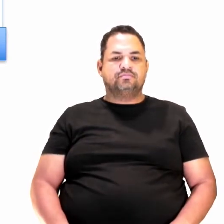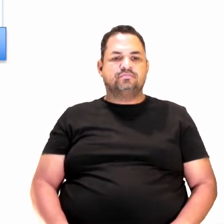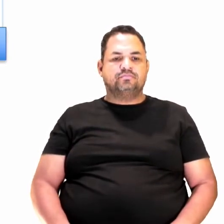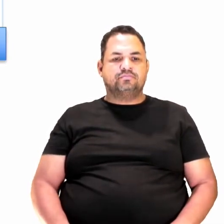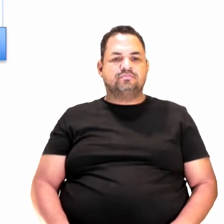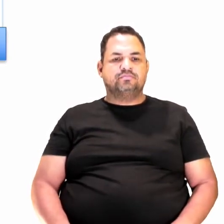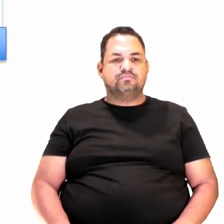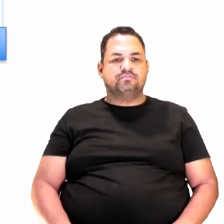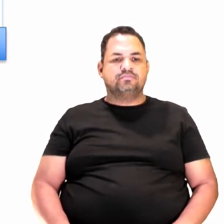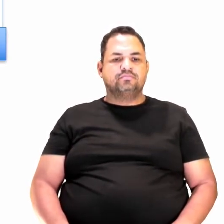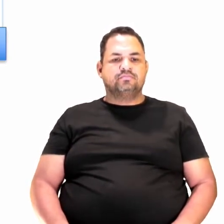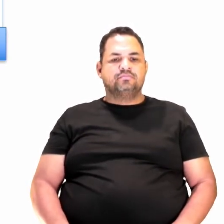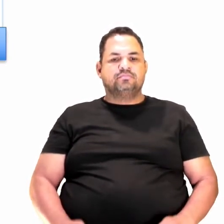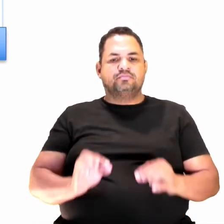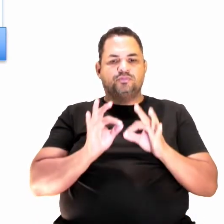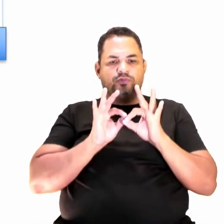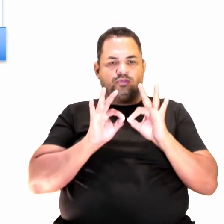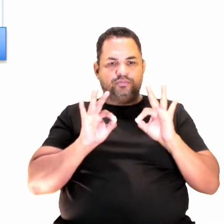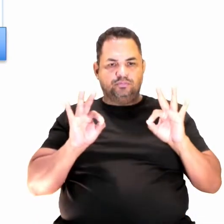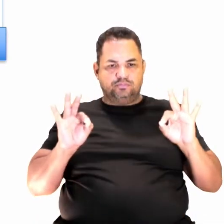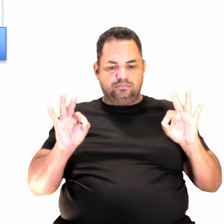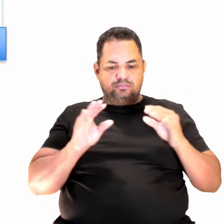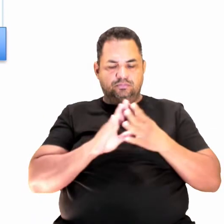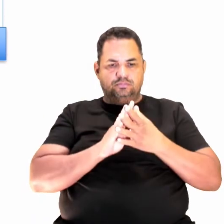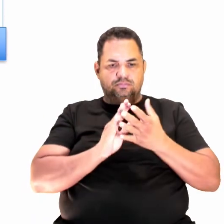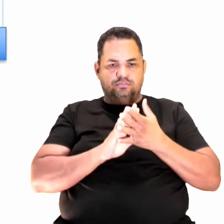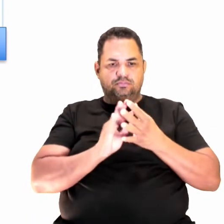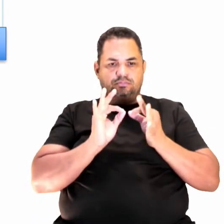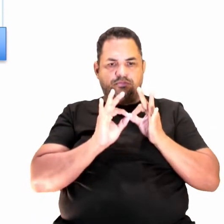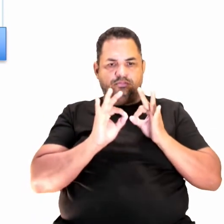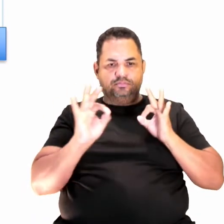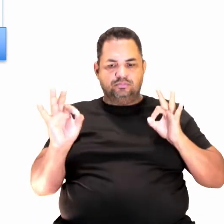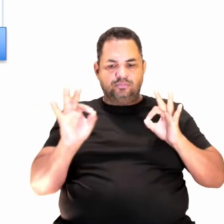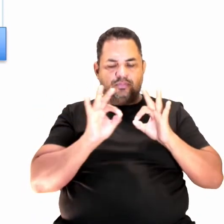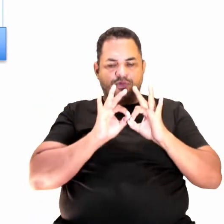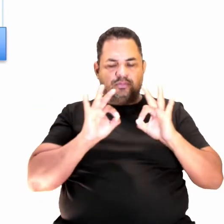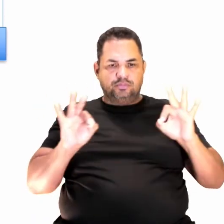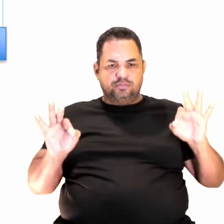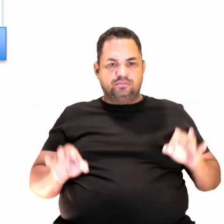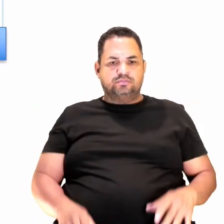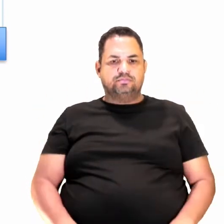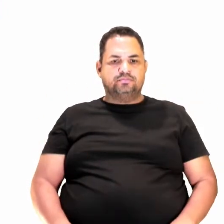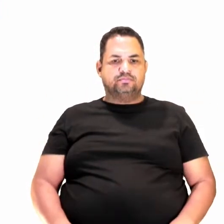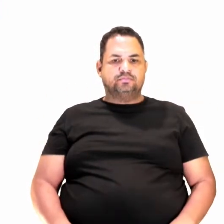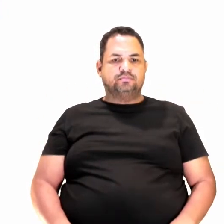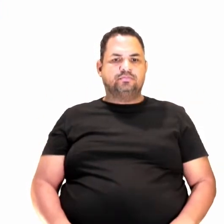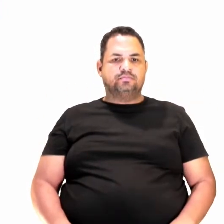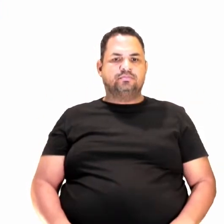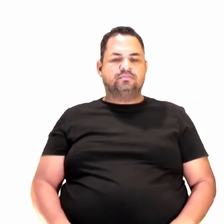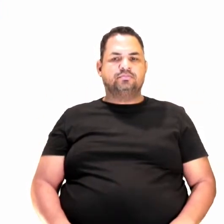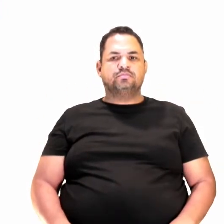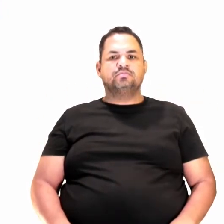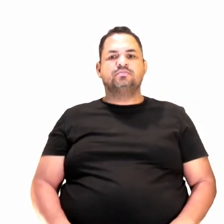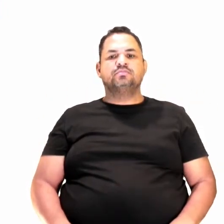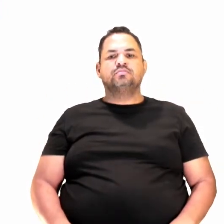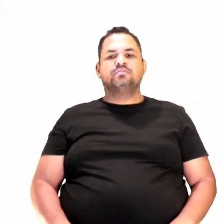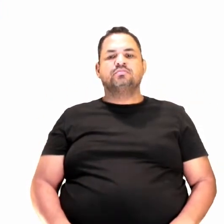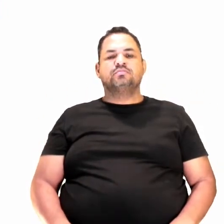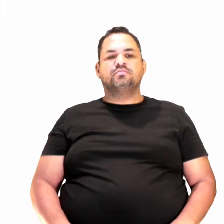usar a palavra muscular. Muito bem? Outras palavras que podemos usar para gordinho